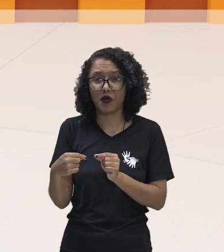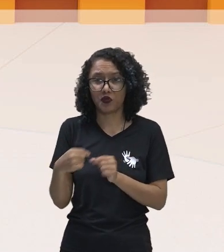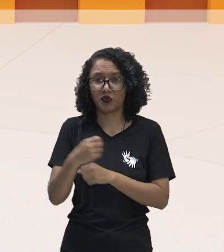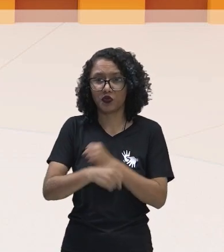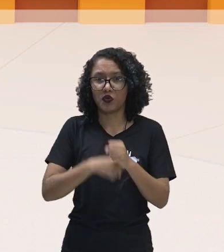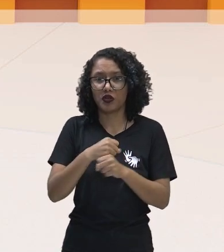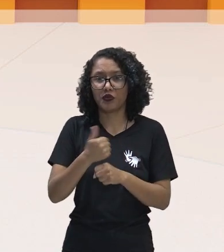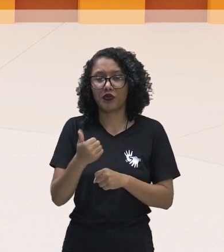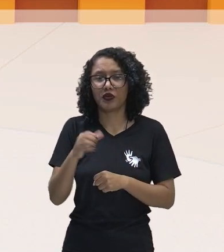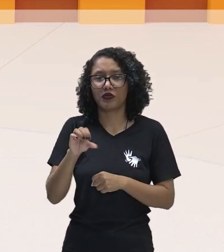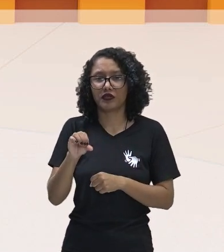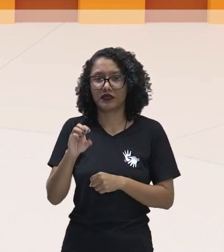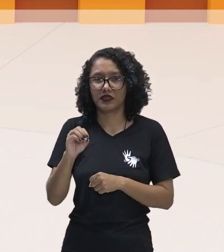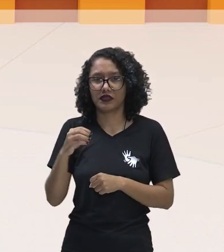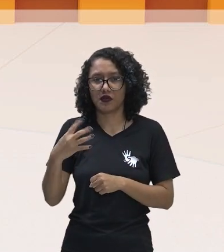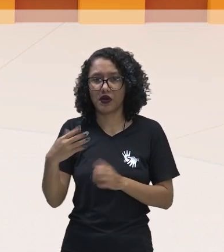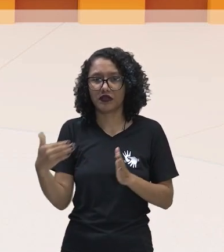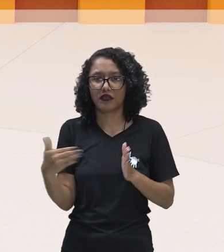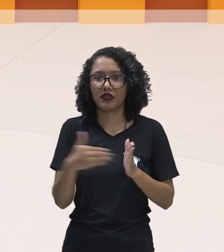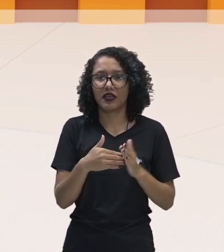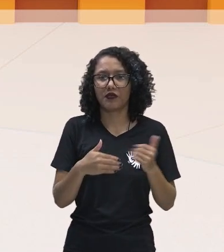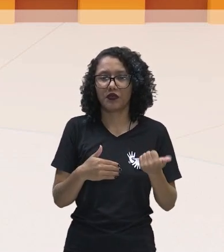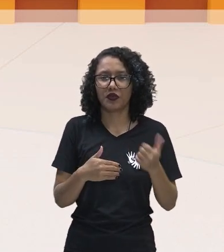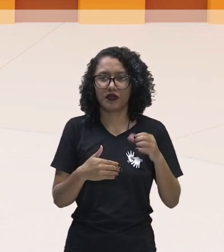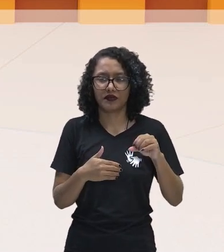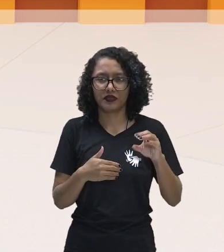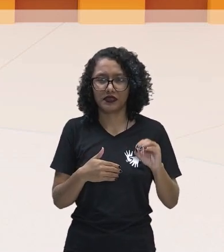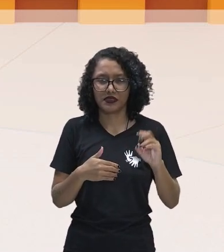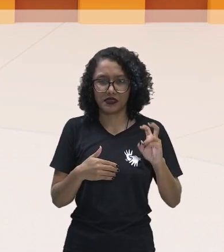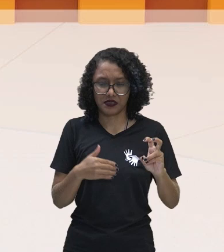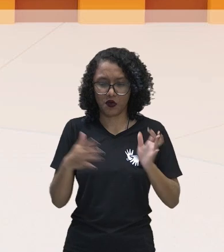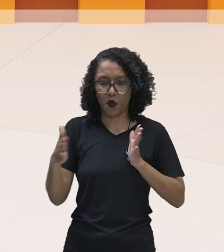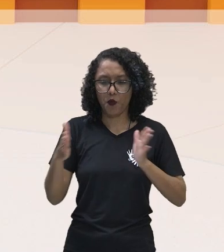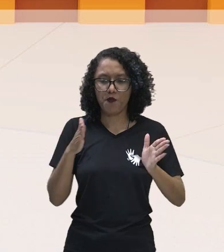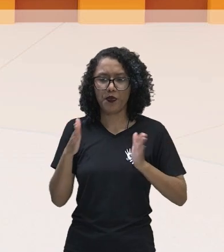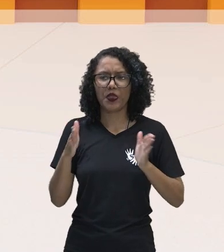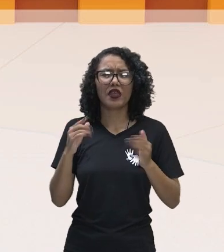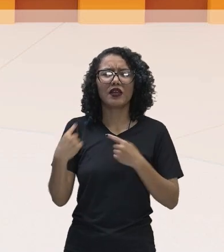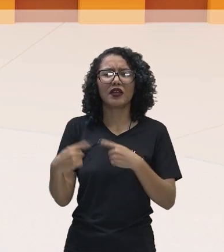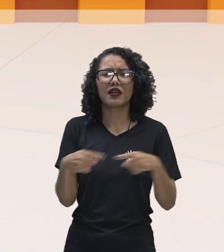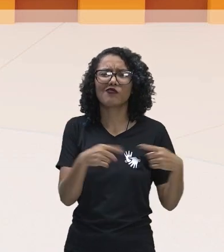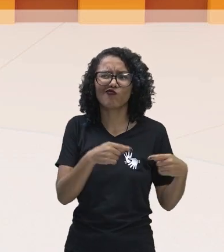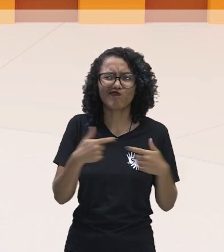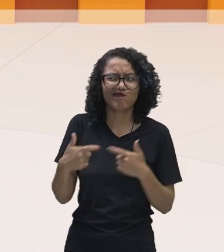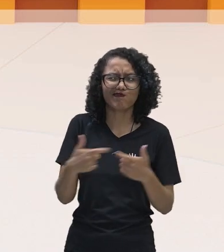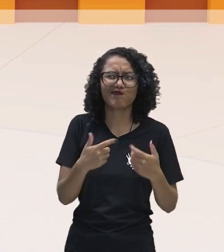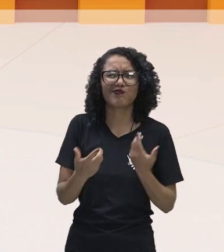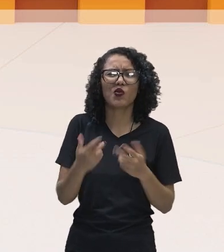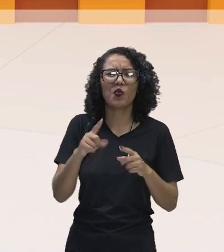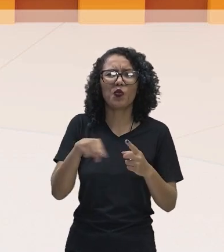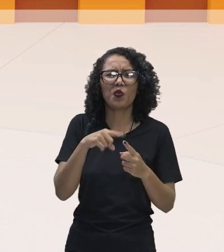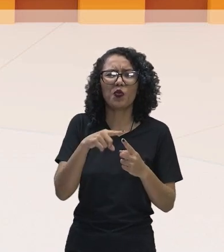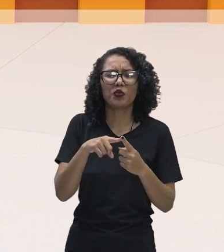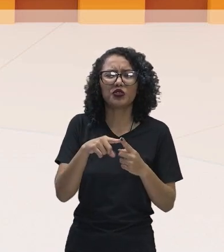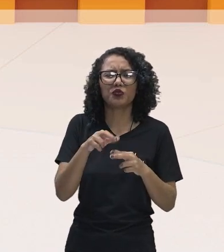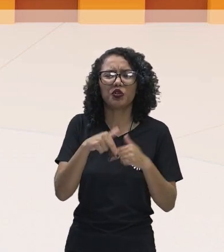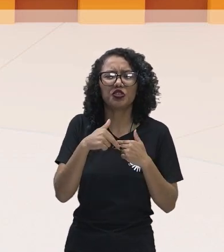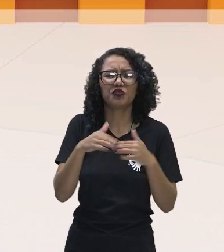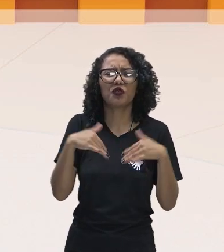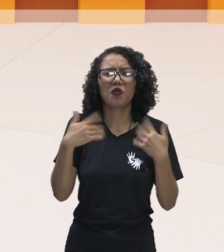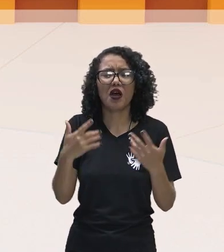1904 e 1905. Esse conflito ele foi motivado por uma disputa